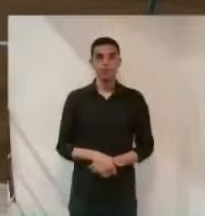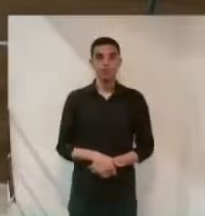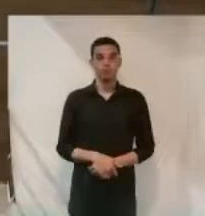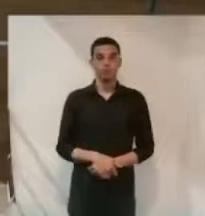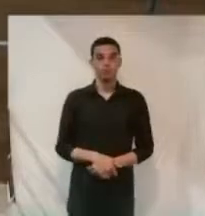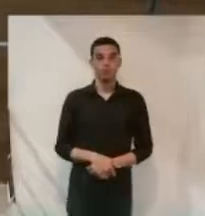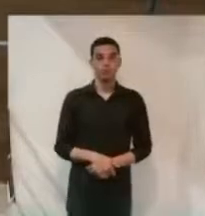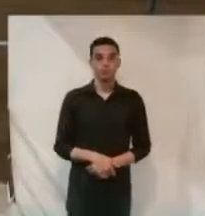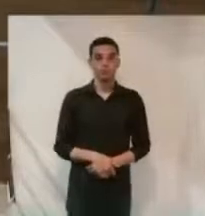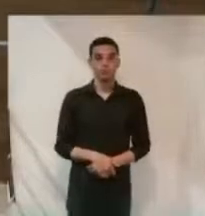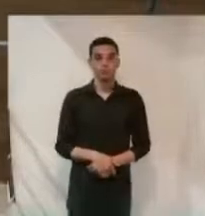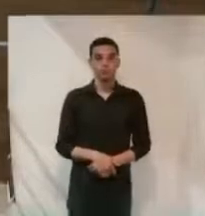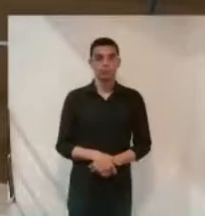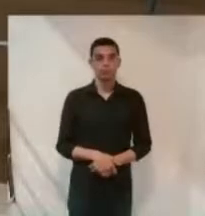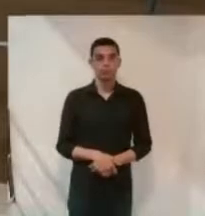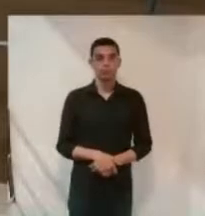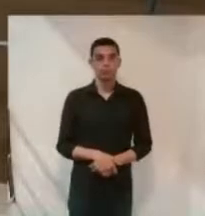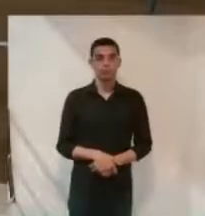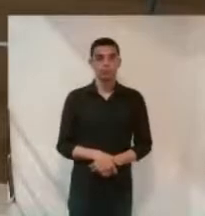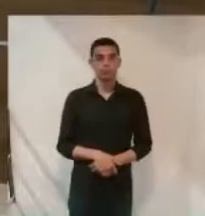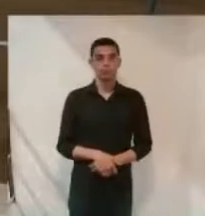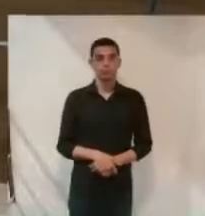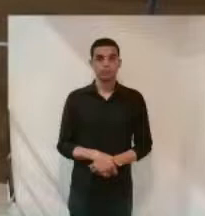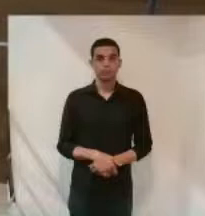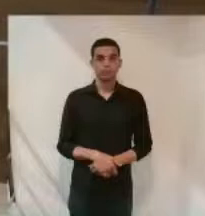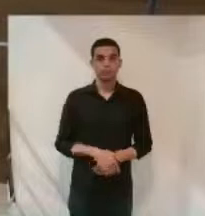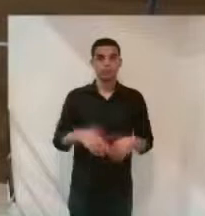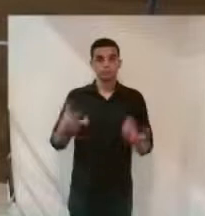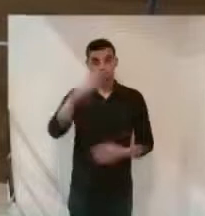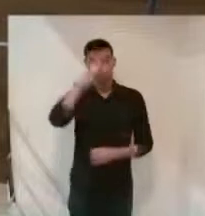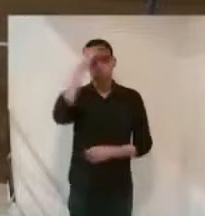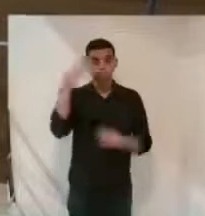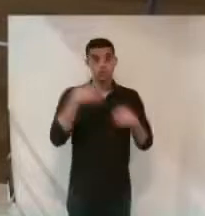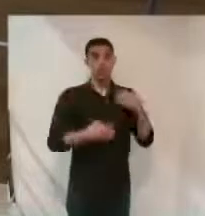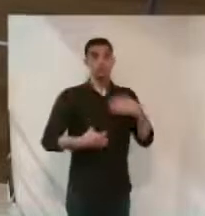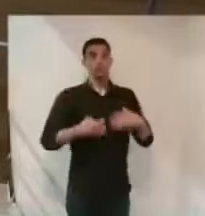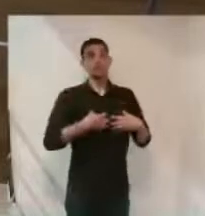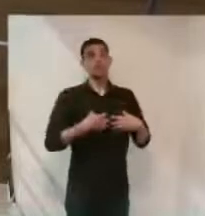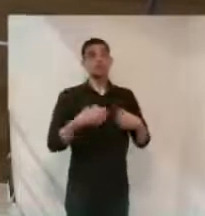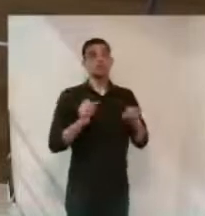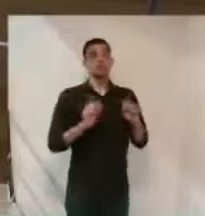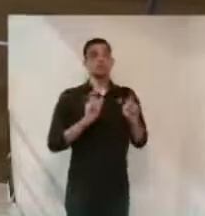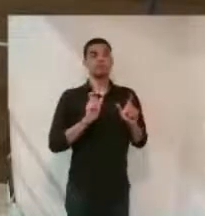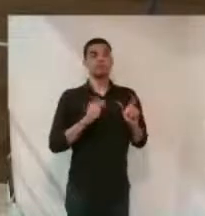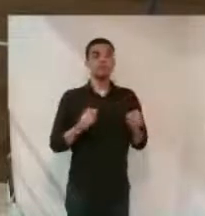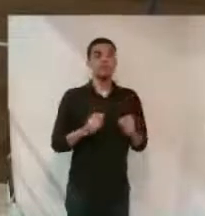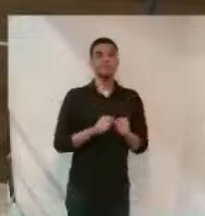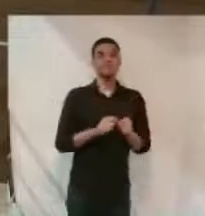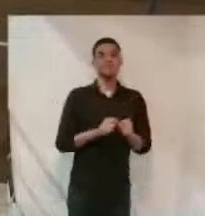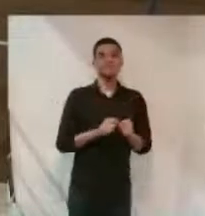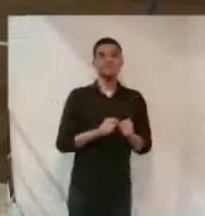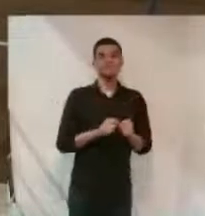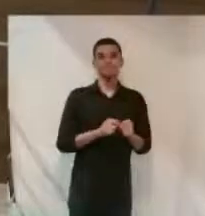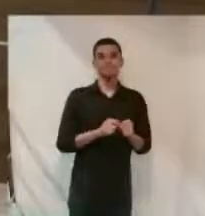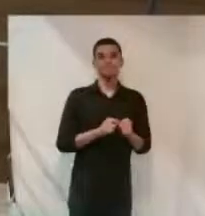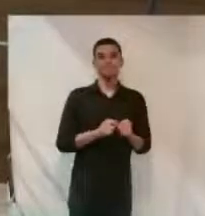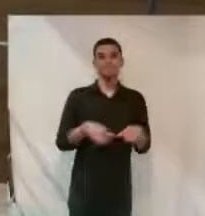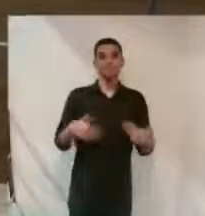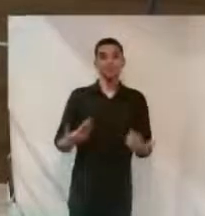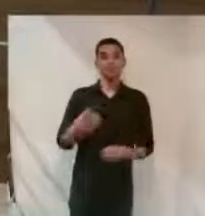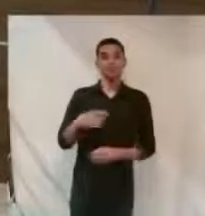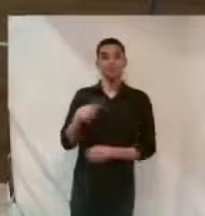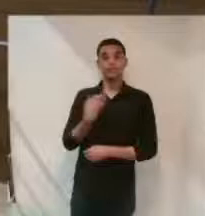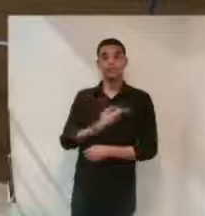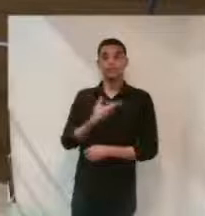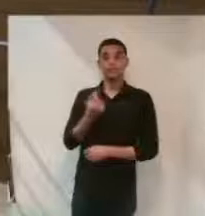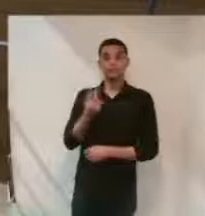valores que poderá receber para implementar na melhor qualidade de vida dos cidadãos. Então, esse abrir mão dessa receita, já por si, é um elemento que